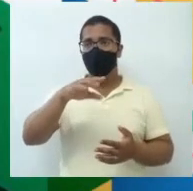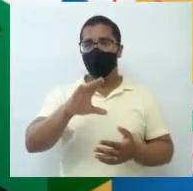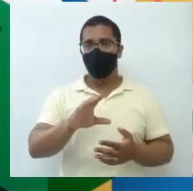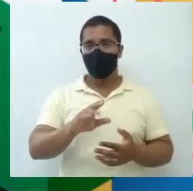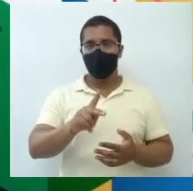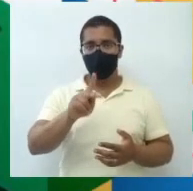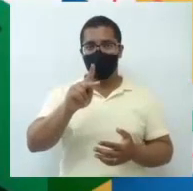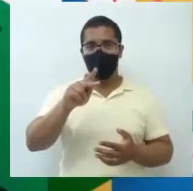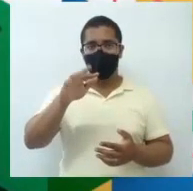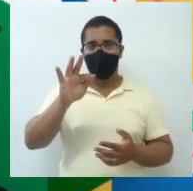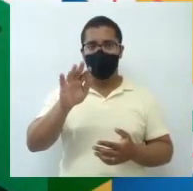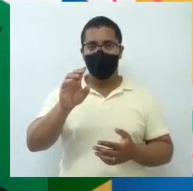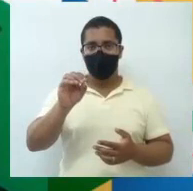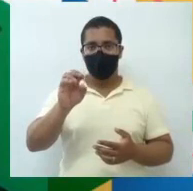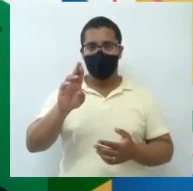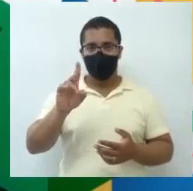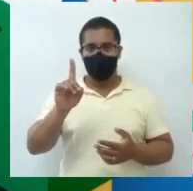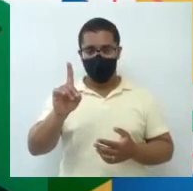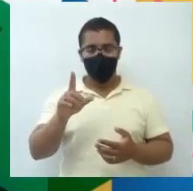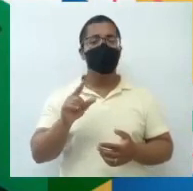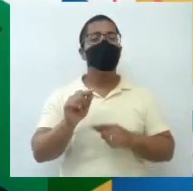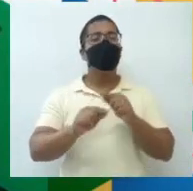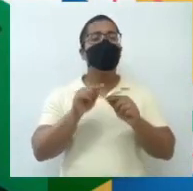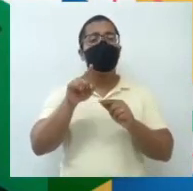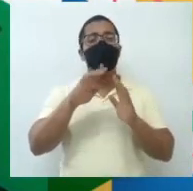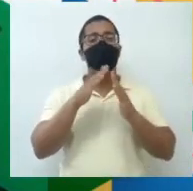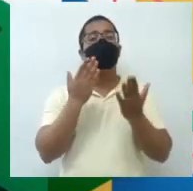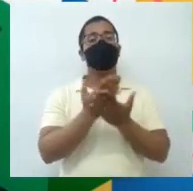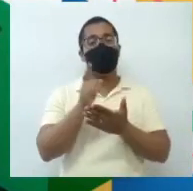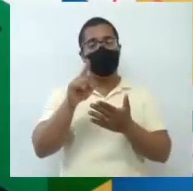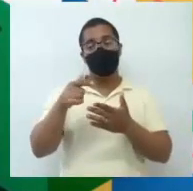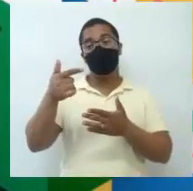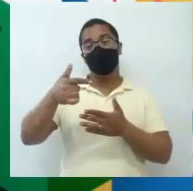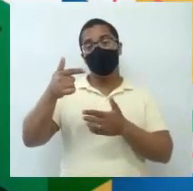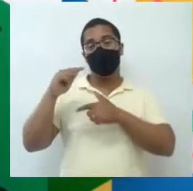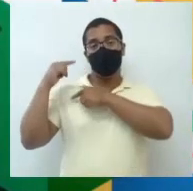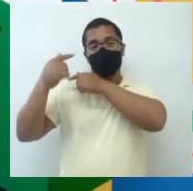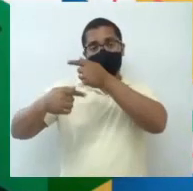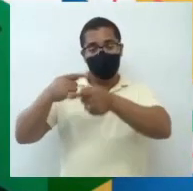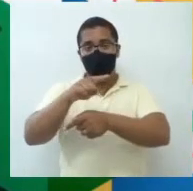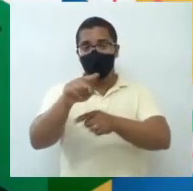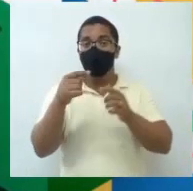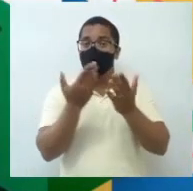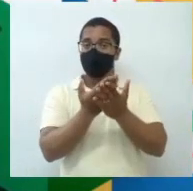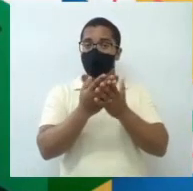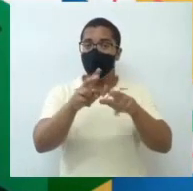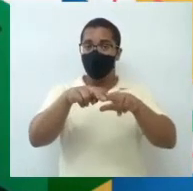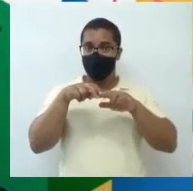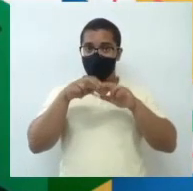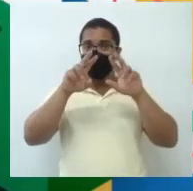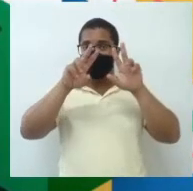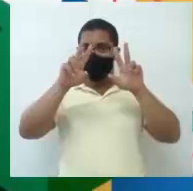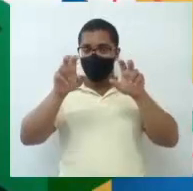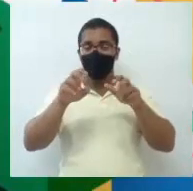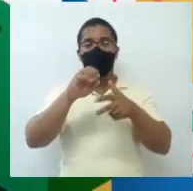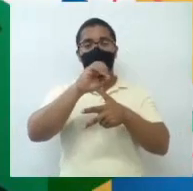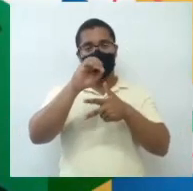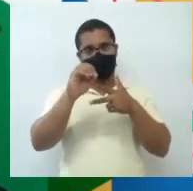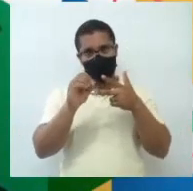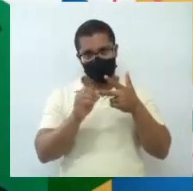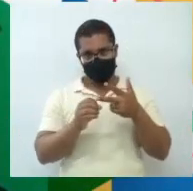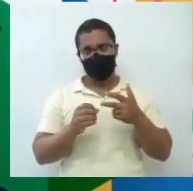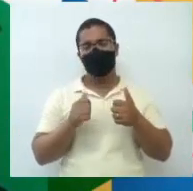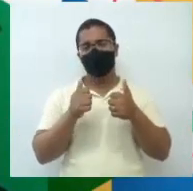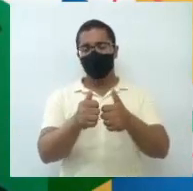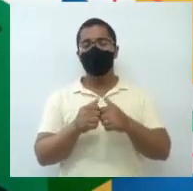é necessário que lá ele fazia parte dessa chamada segunda geração ele foi aluno é está